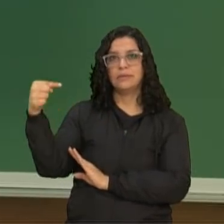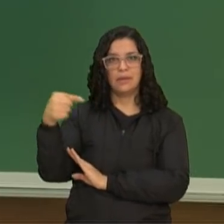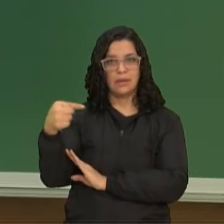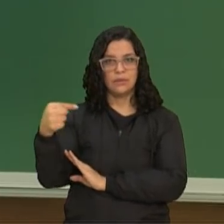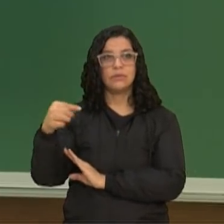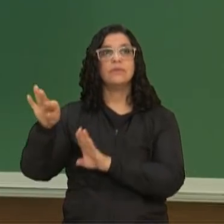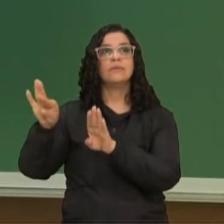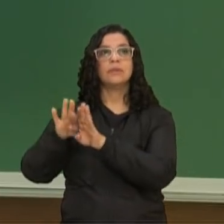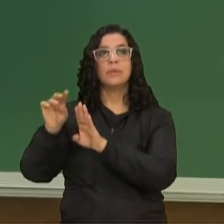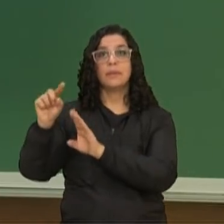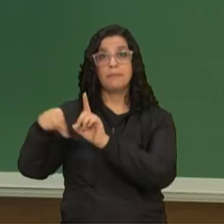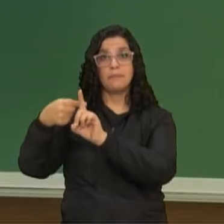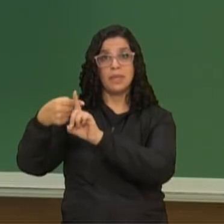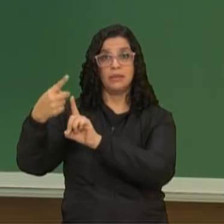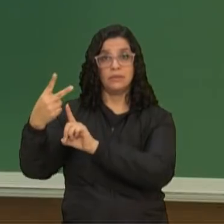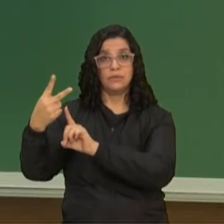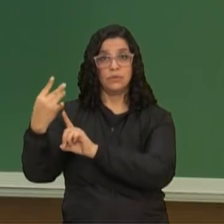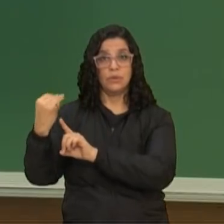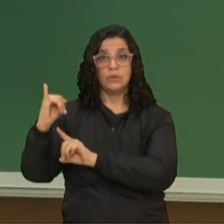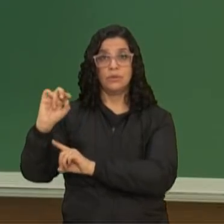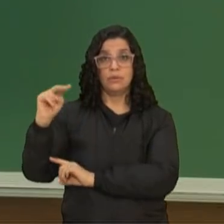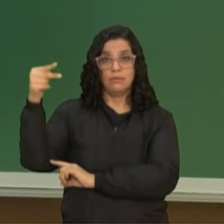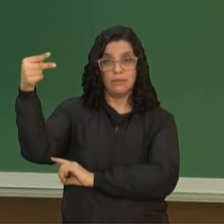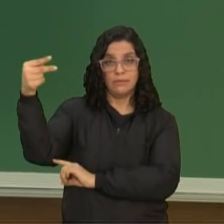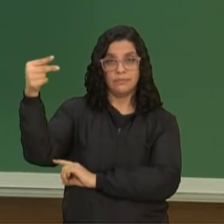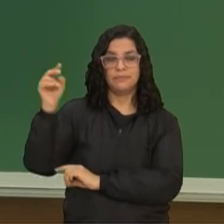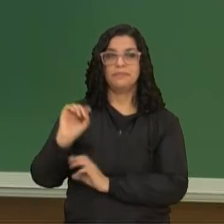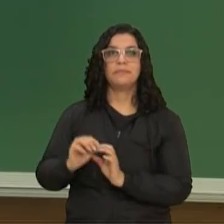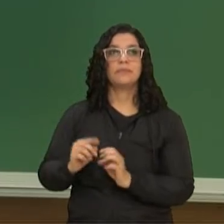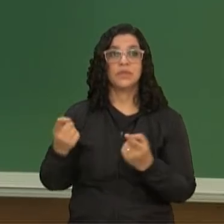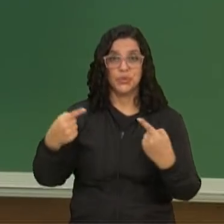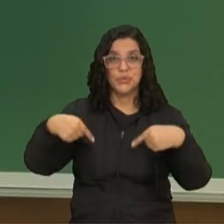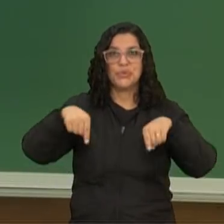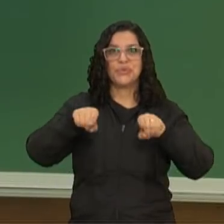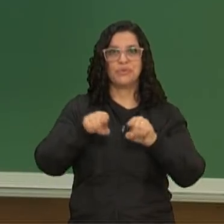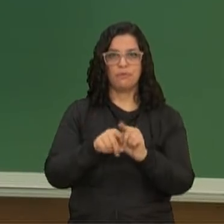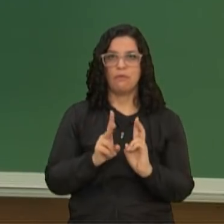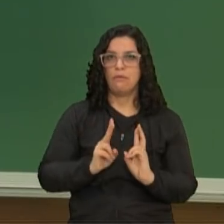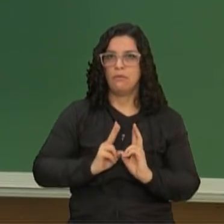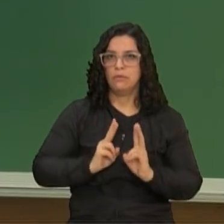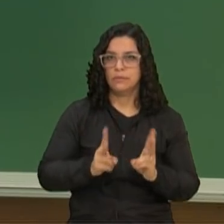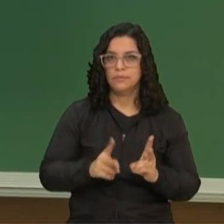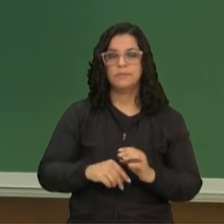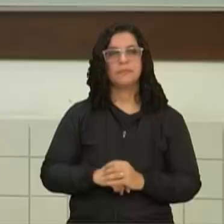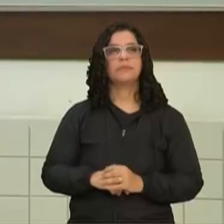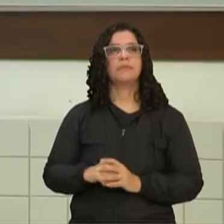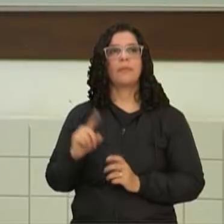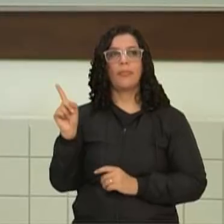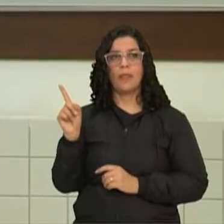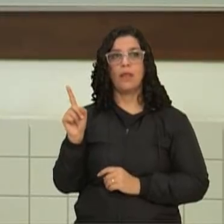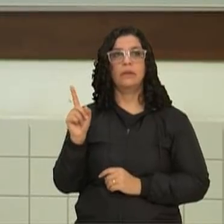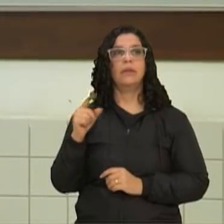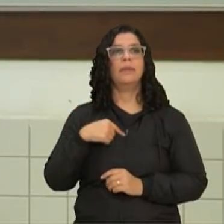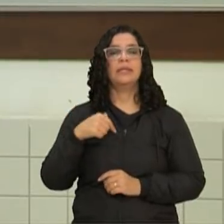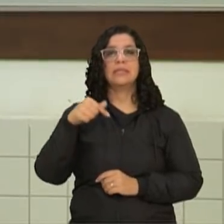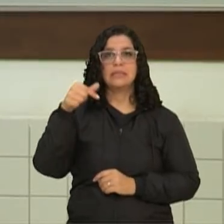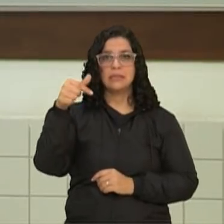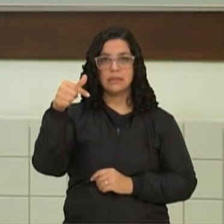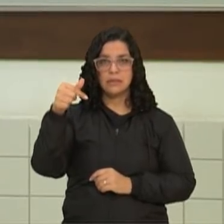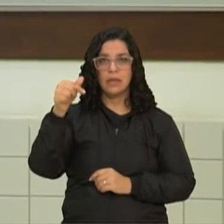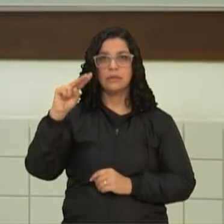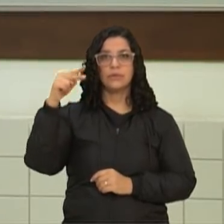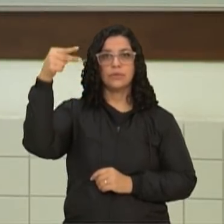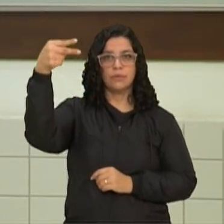mais 24i ao quadrado. De novo, vou aplicar o produto notável. Aplicamos o produto